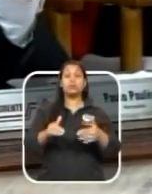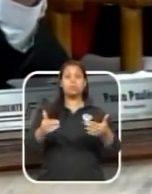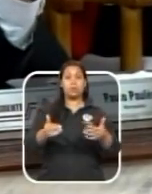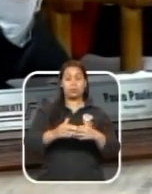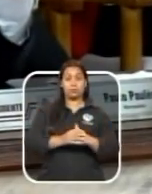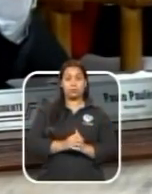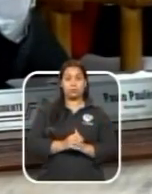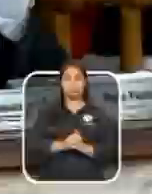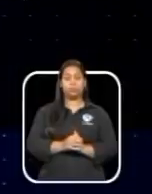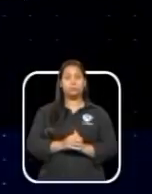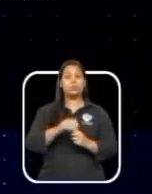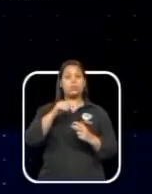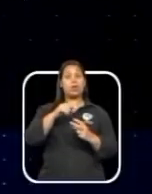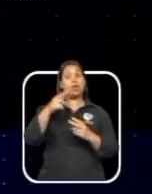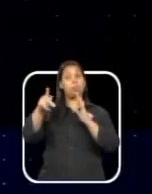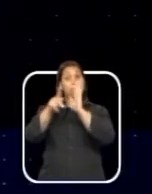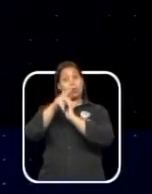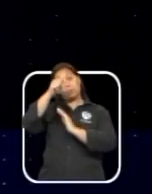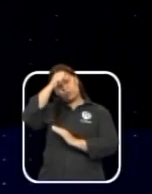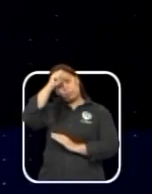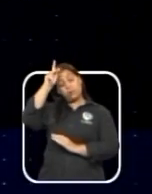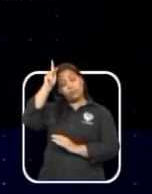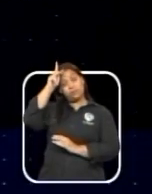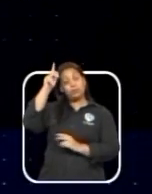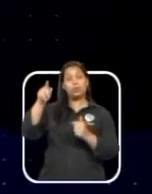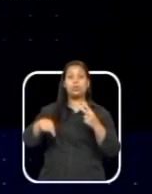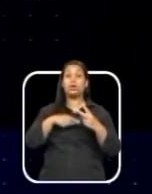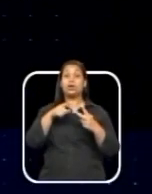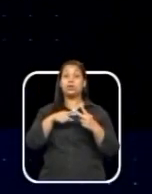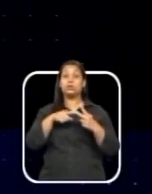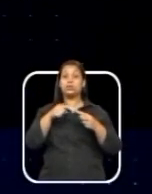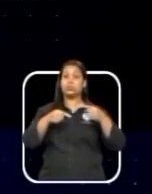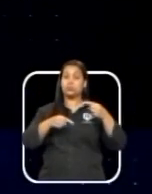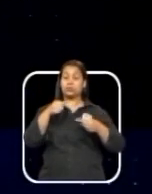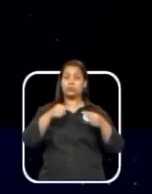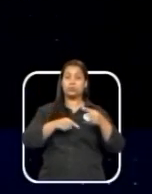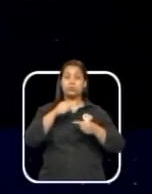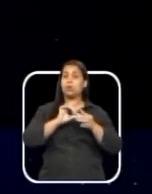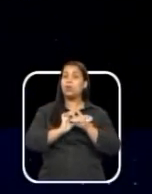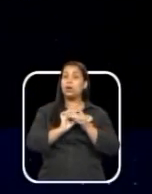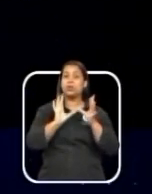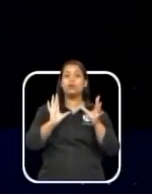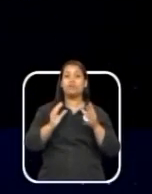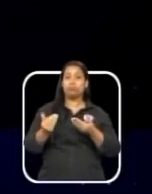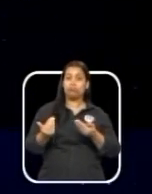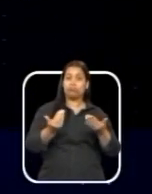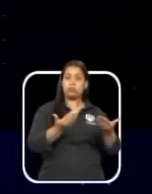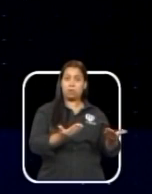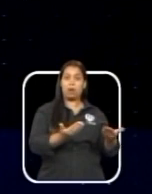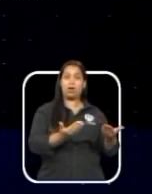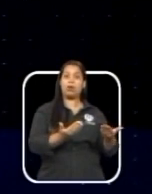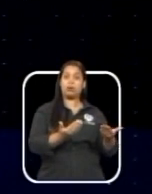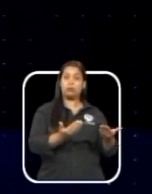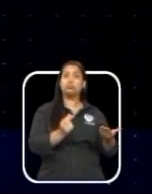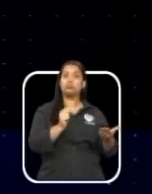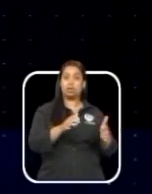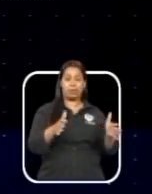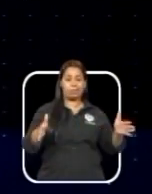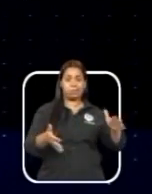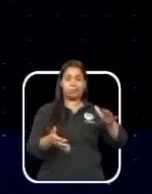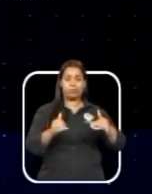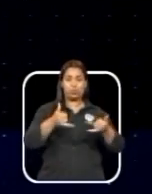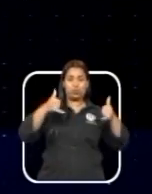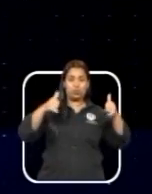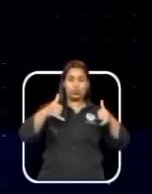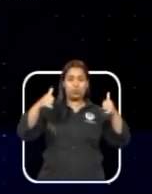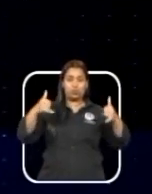os seguintes: do Executivo, em segunda discussão, que autoriza a doação de 2